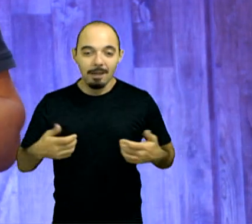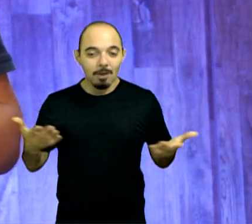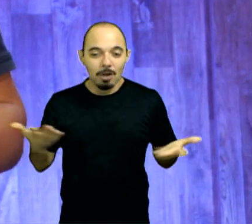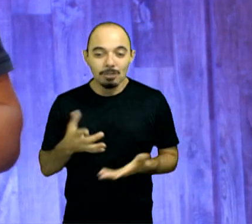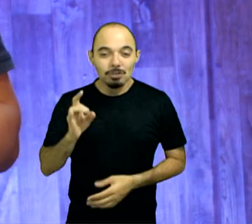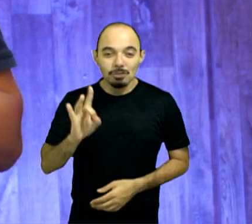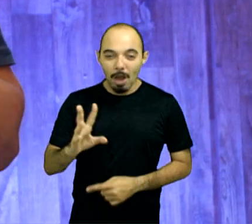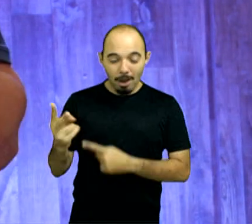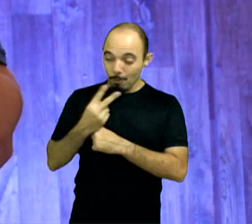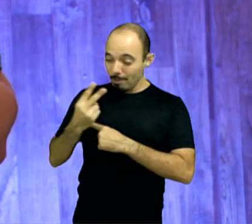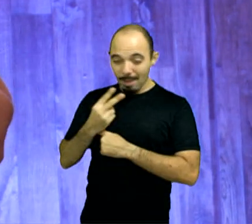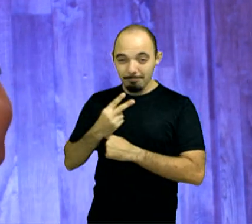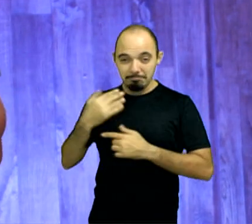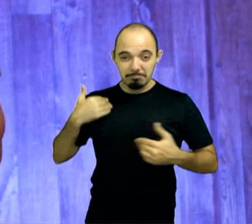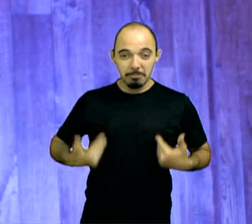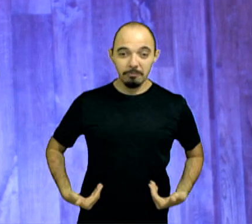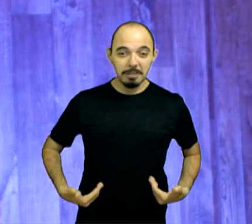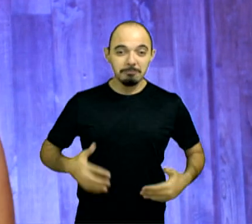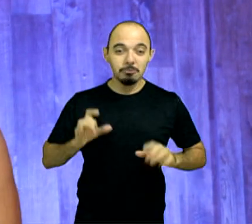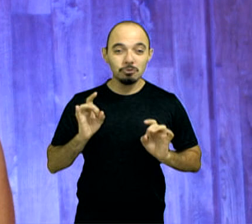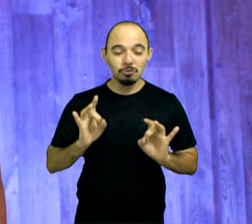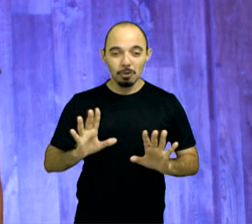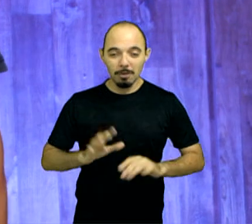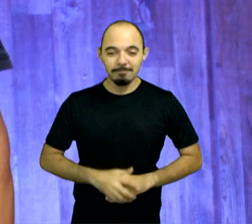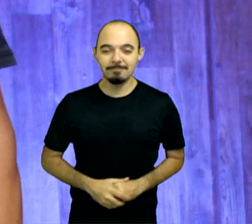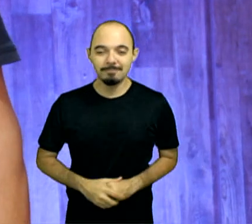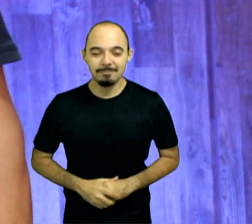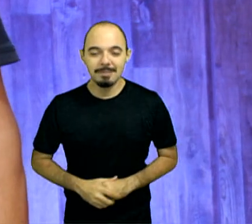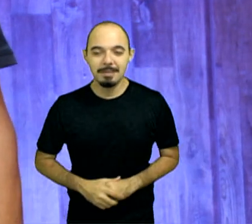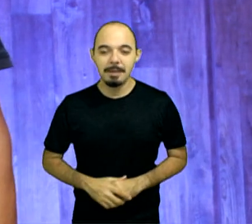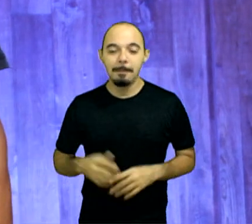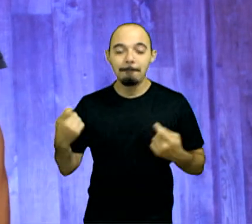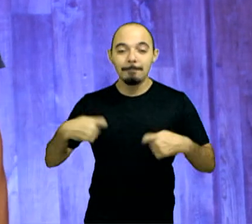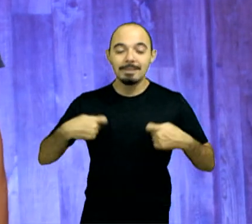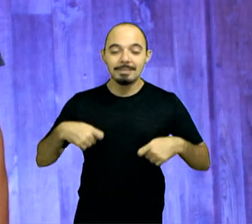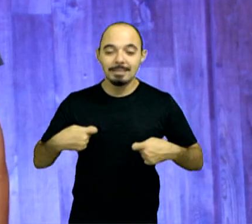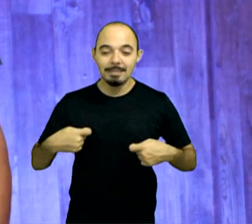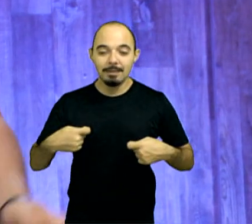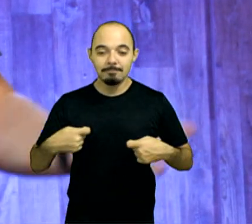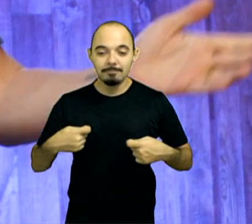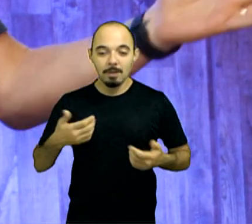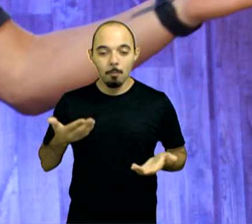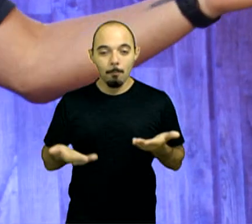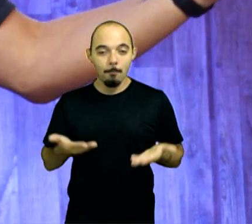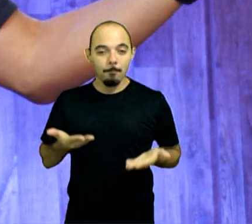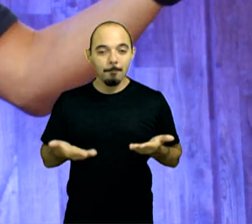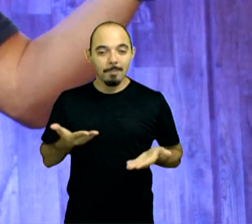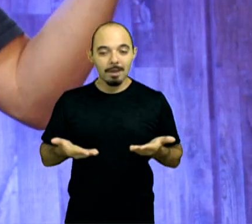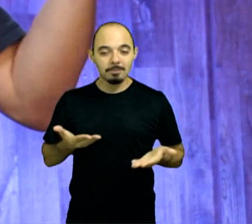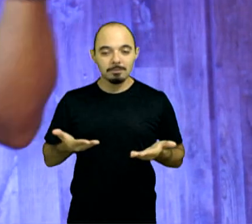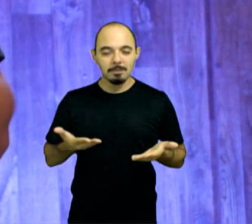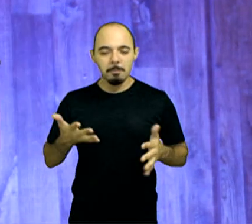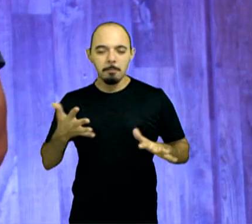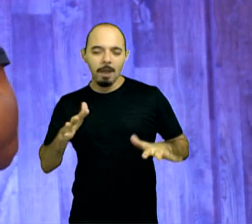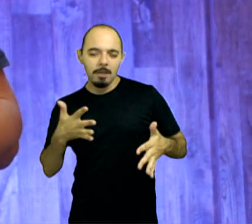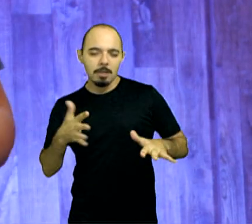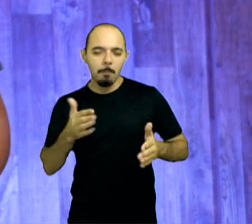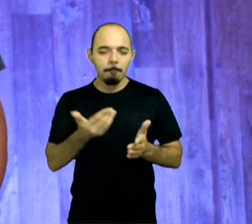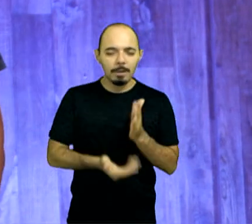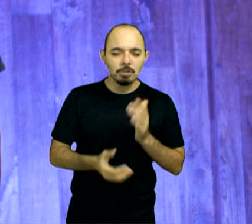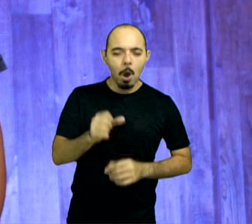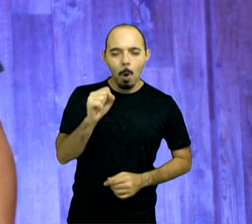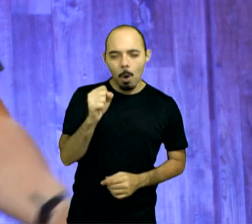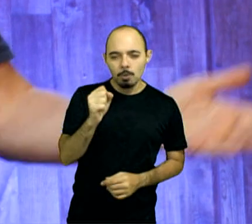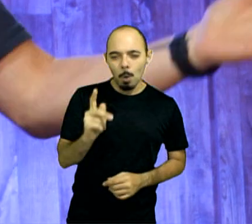melhor, umas caminhadas, já consegui perder uns 8 quilos já. Mas assim, para a glória de Deus, eu falei para o Marcelinho, estava comentando com o pastor